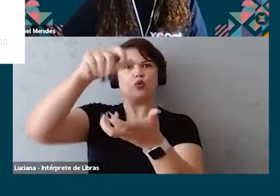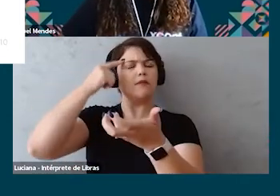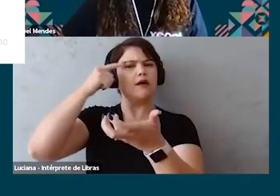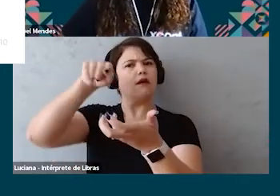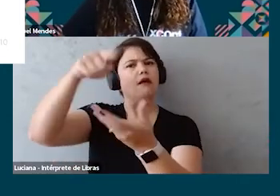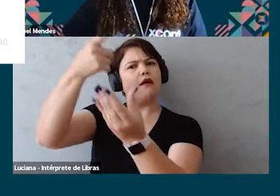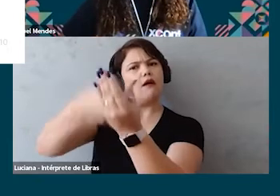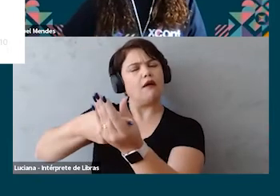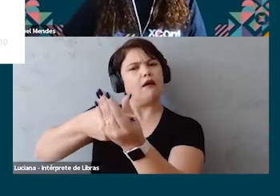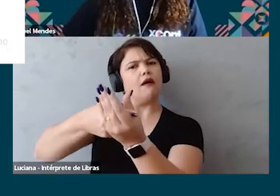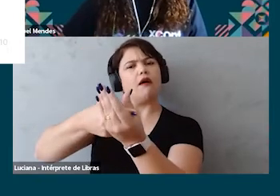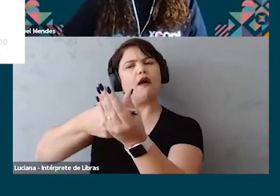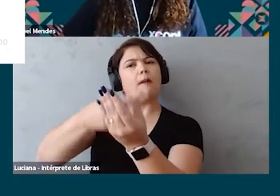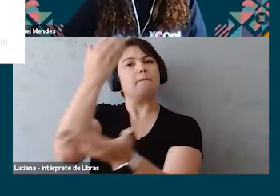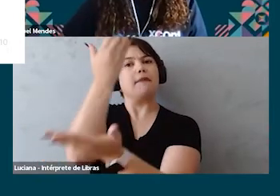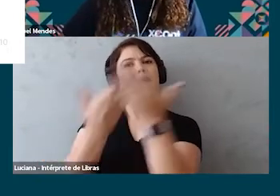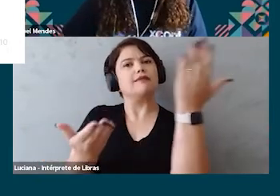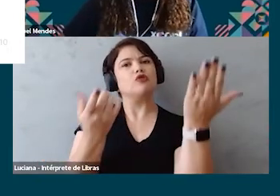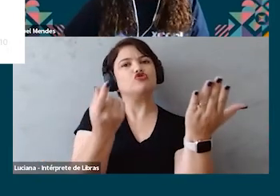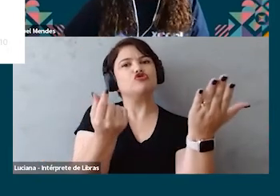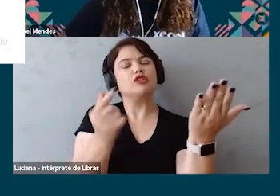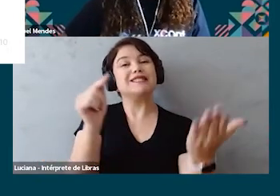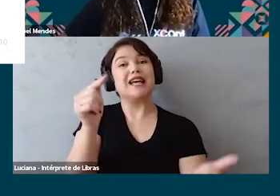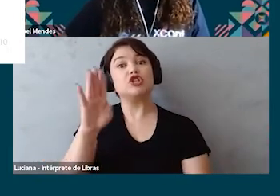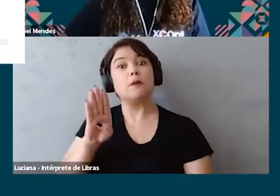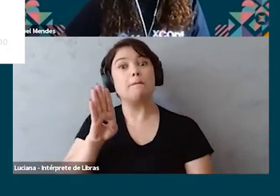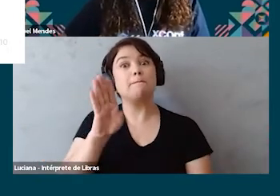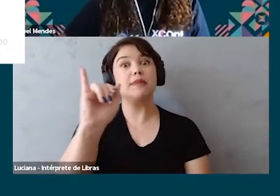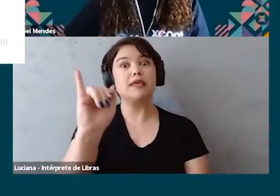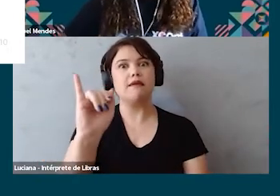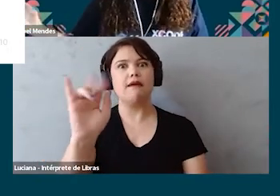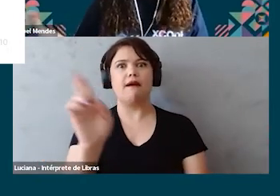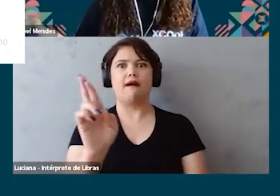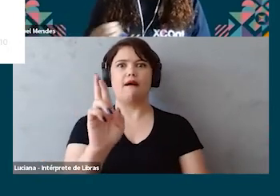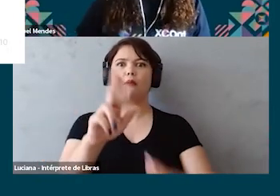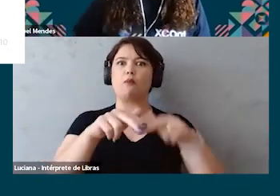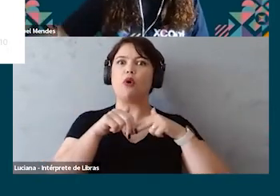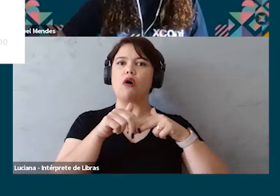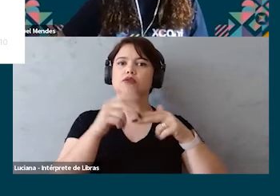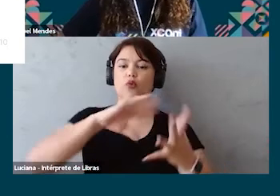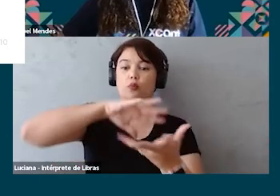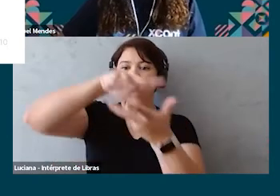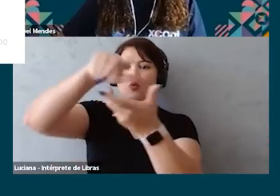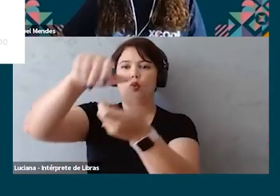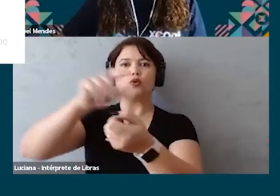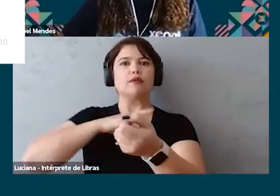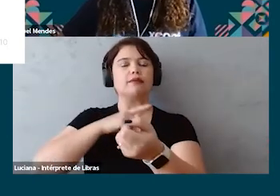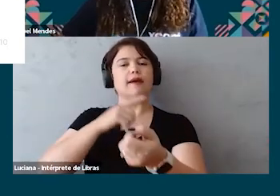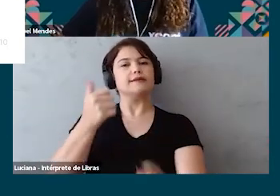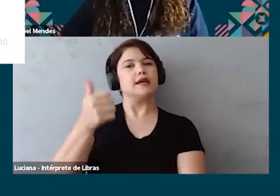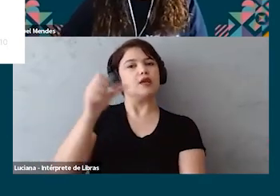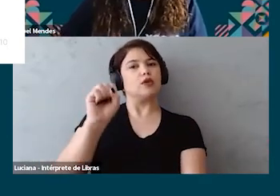para o mundo, o Sanduba está deixando de arrecadar 7 bilhões de reais, porque no mundo nós temos